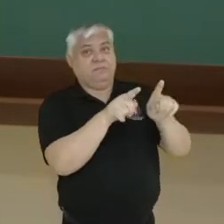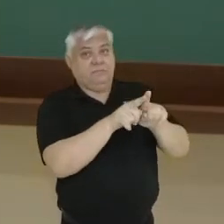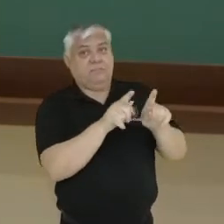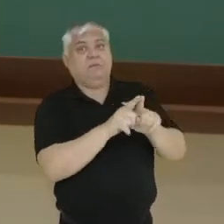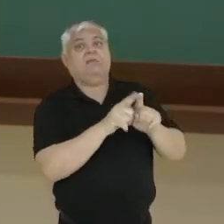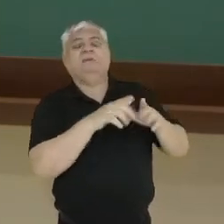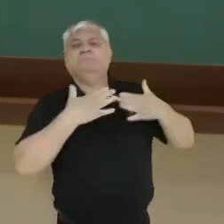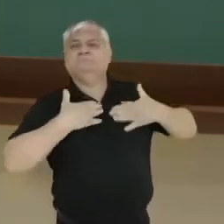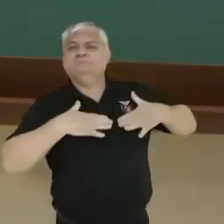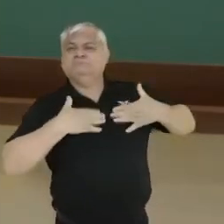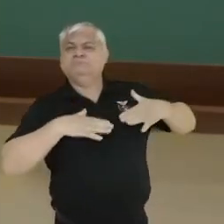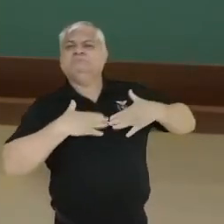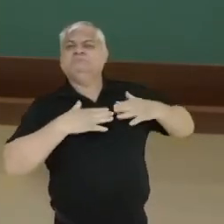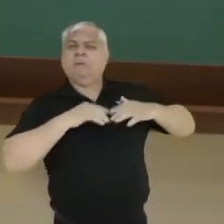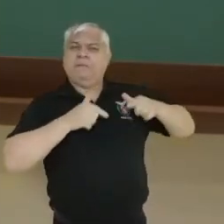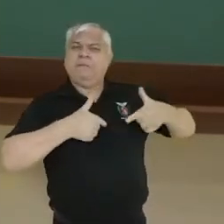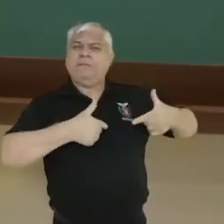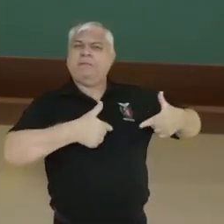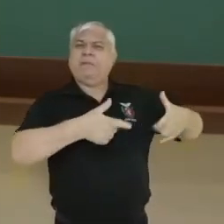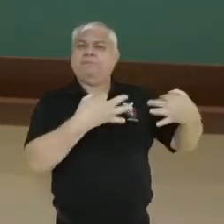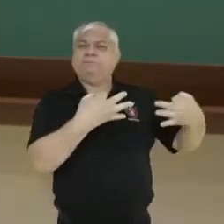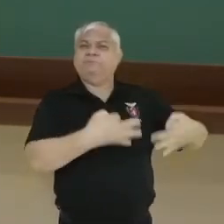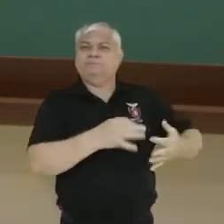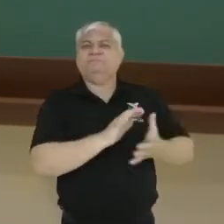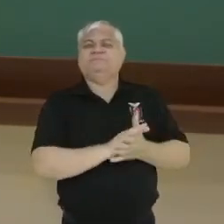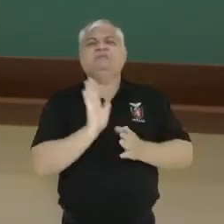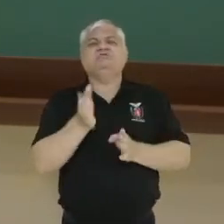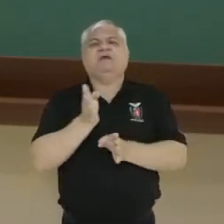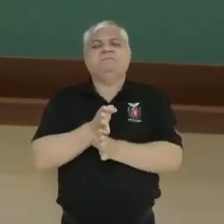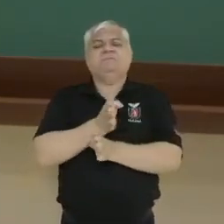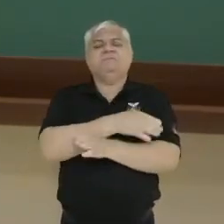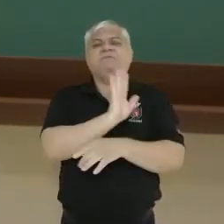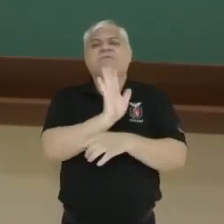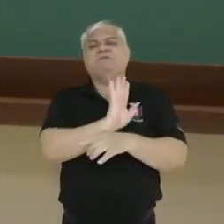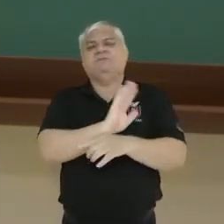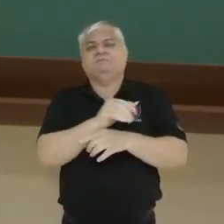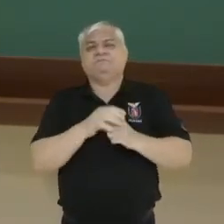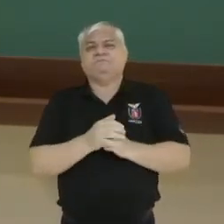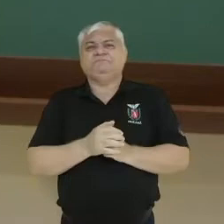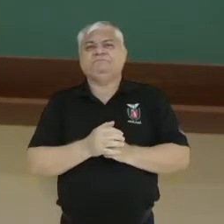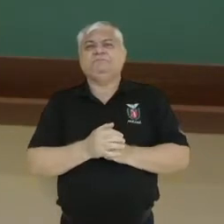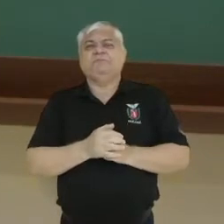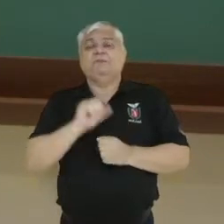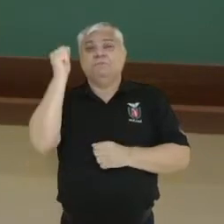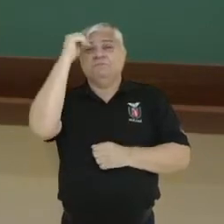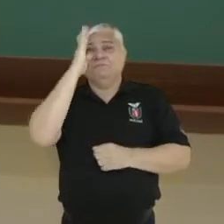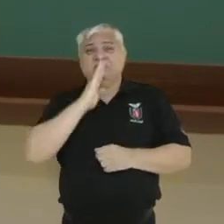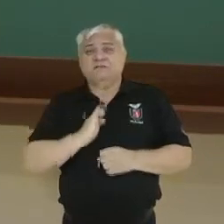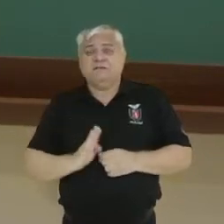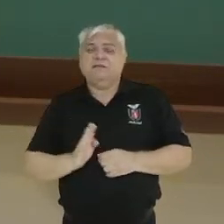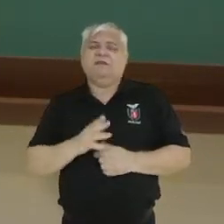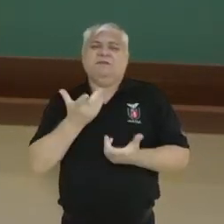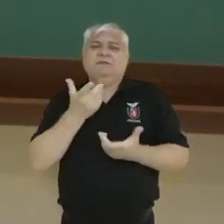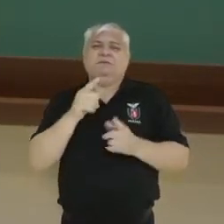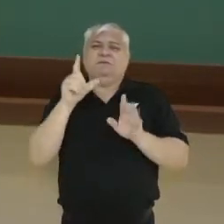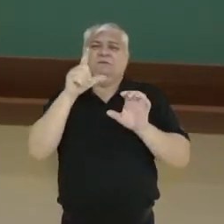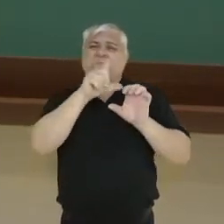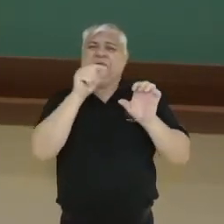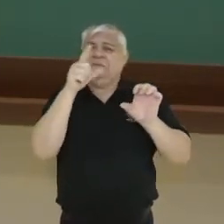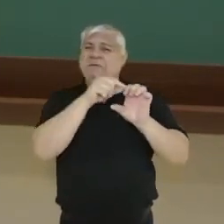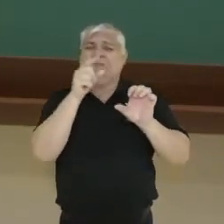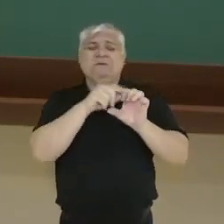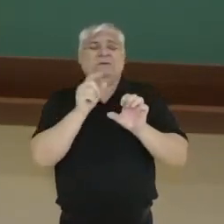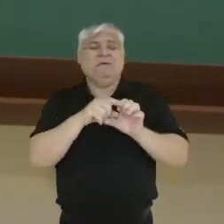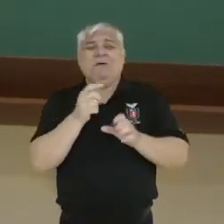dar certo, né? Nós já conversamos em vídeos anteriores dizendo, né, que o brasileiro é um povo empreendedor, e é verdade.